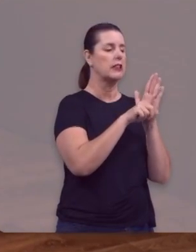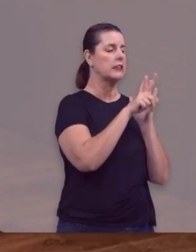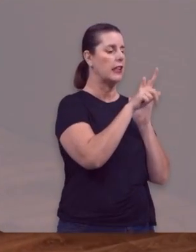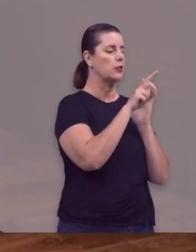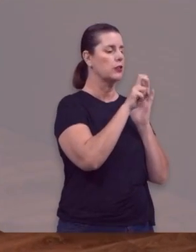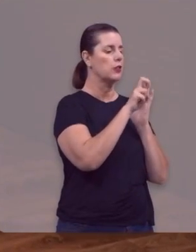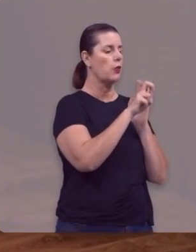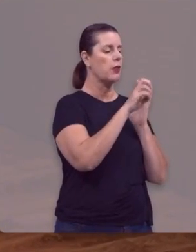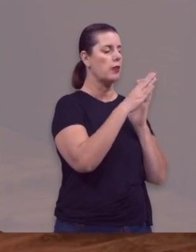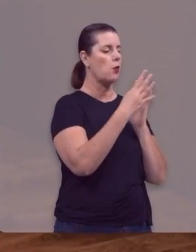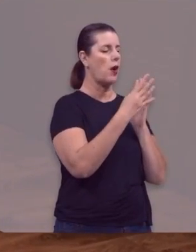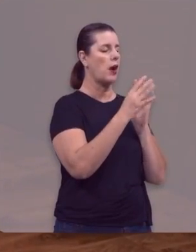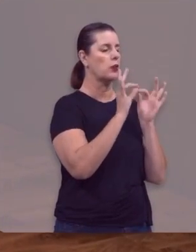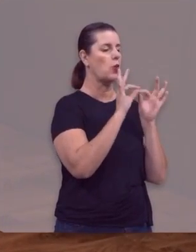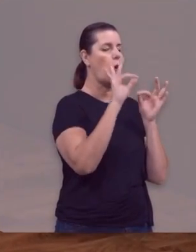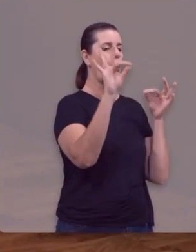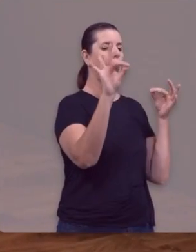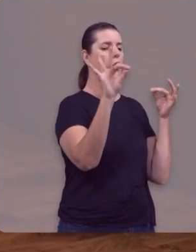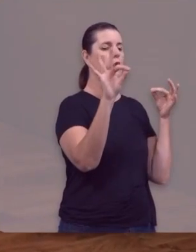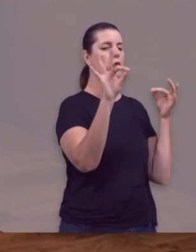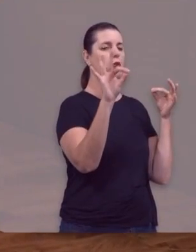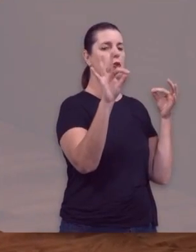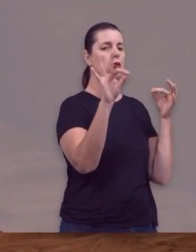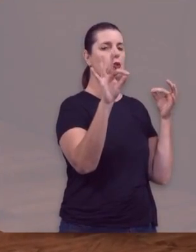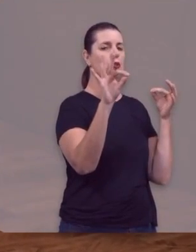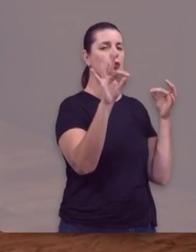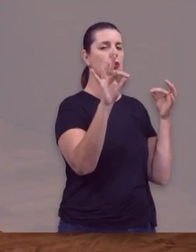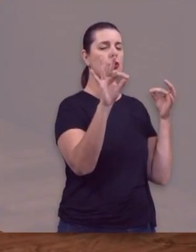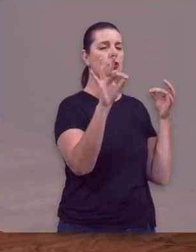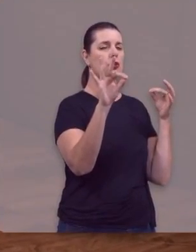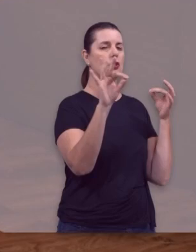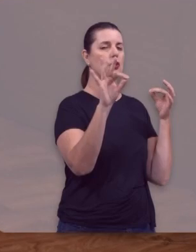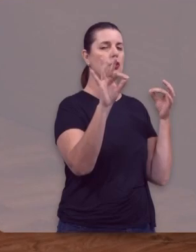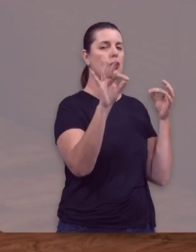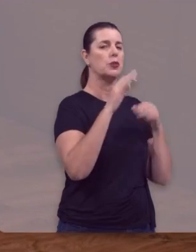quilômetros, sem precisar percorrer o trecho.